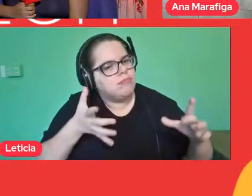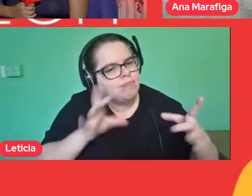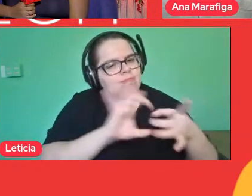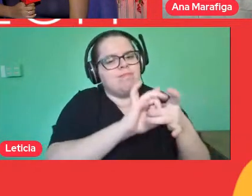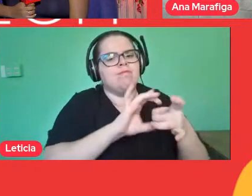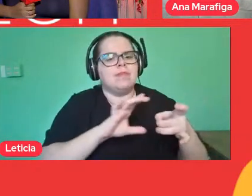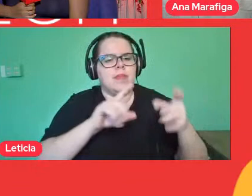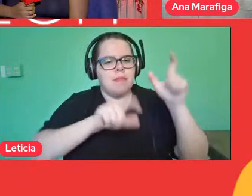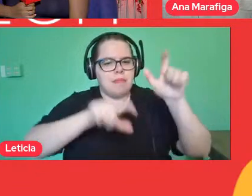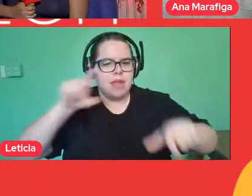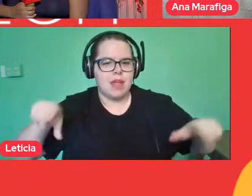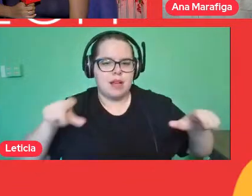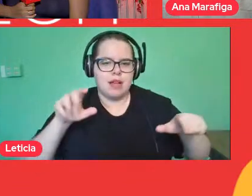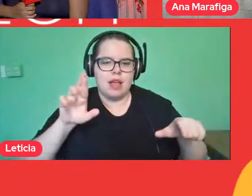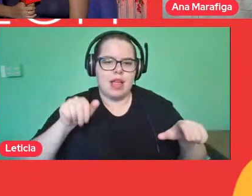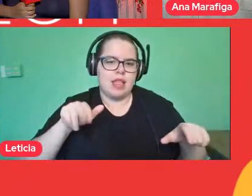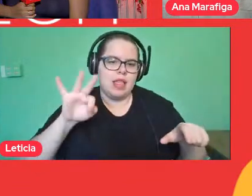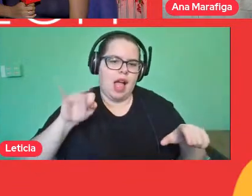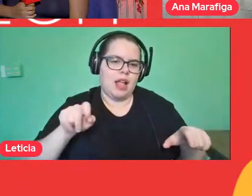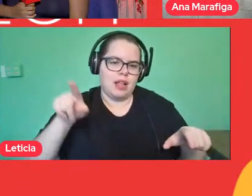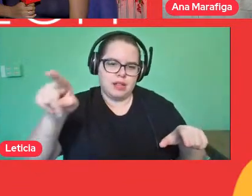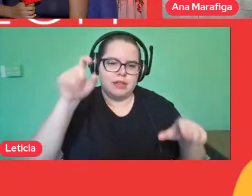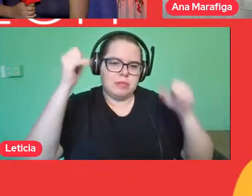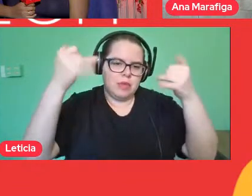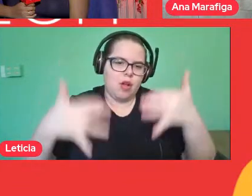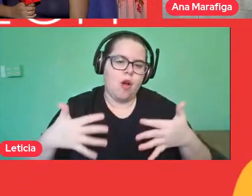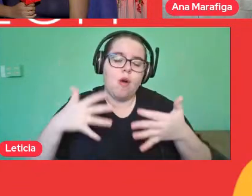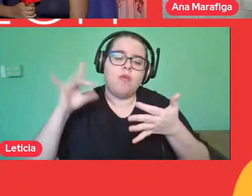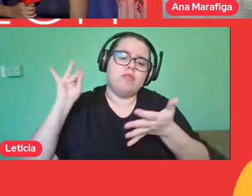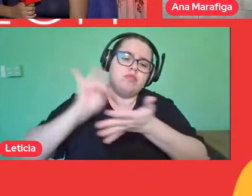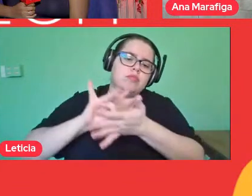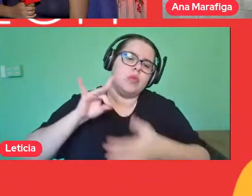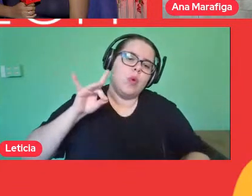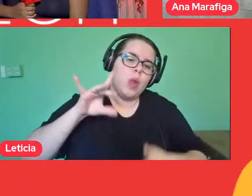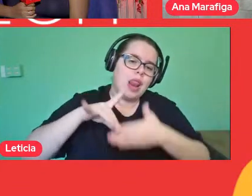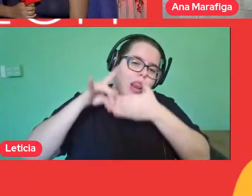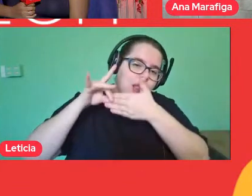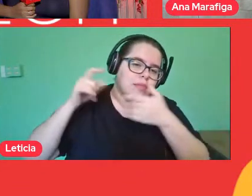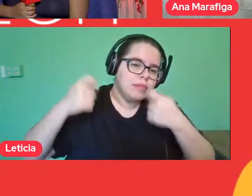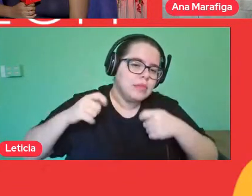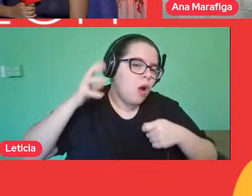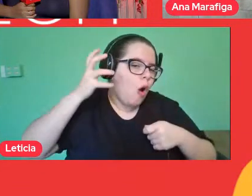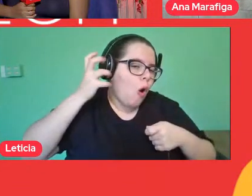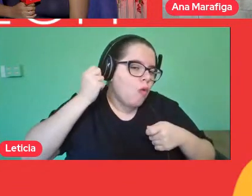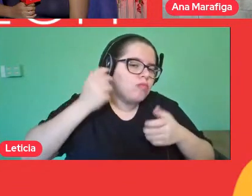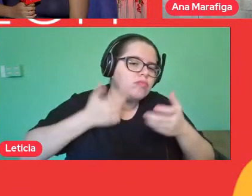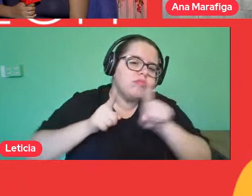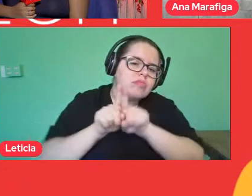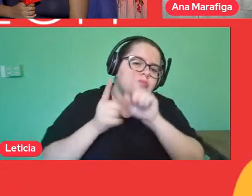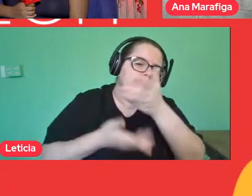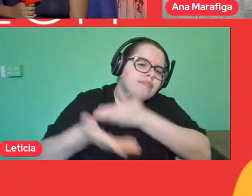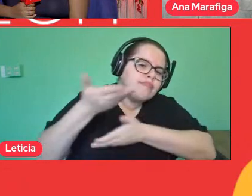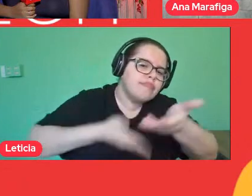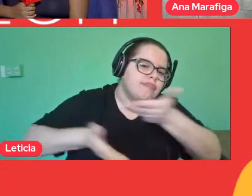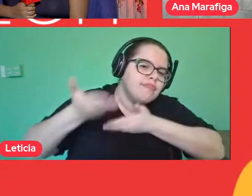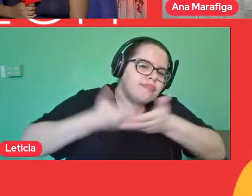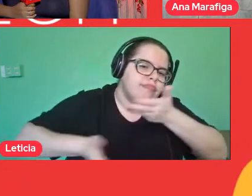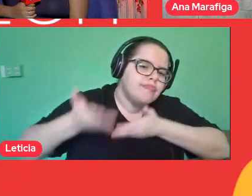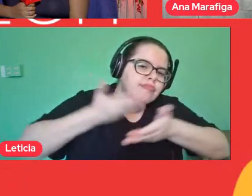isso que a Rê falou, né? A habilidade do líder é saber ouvir e saber se conectar,